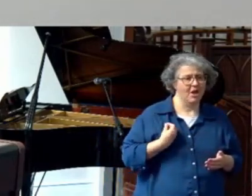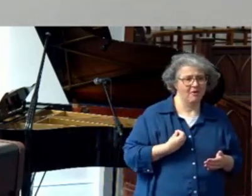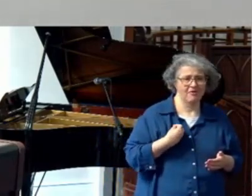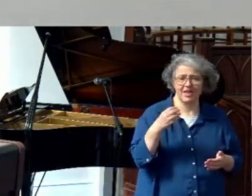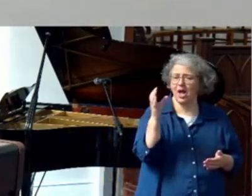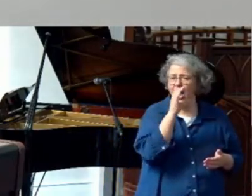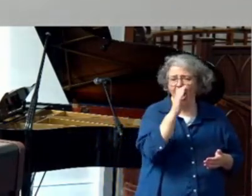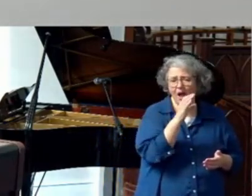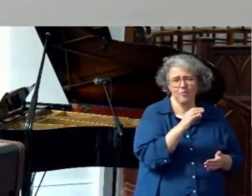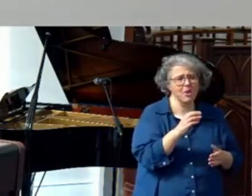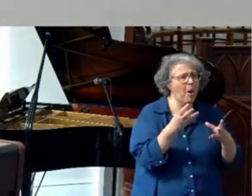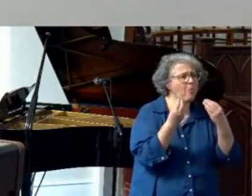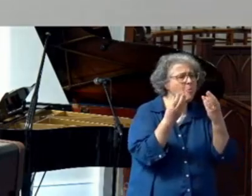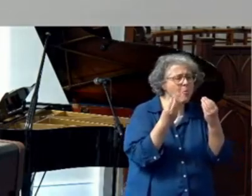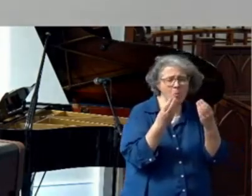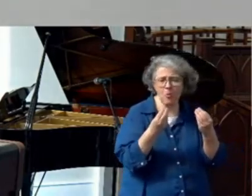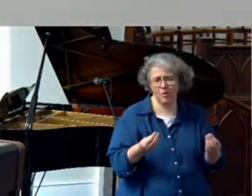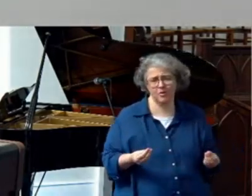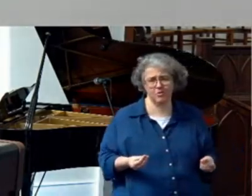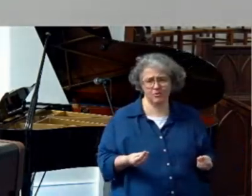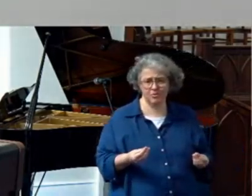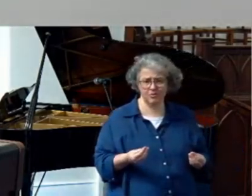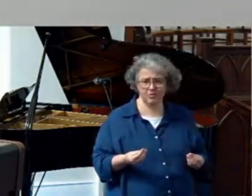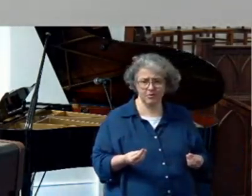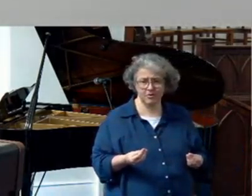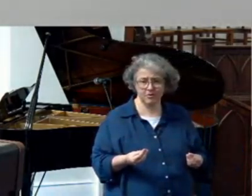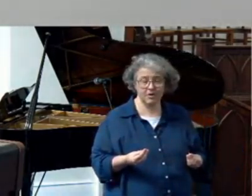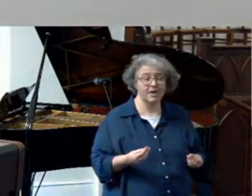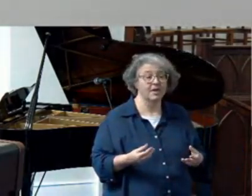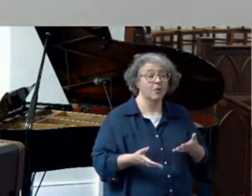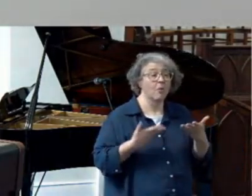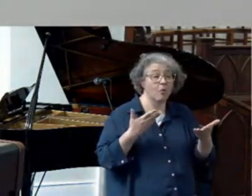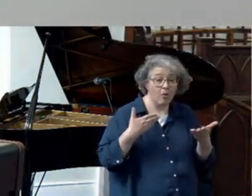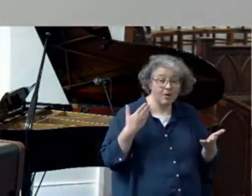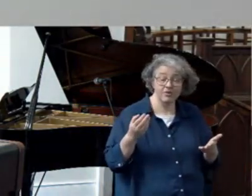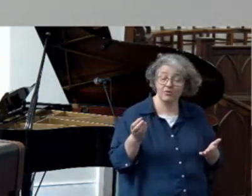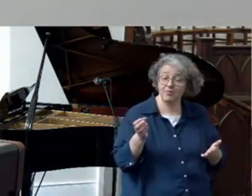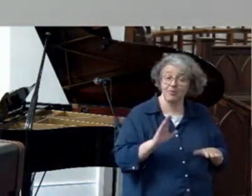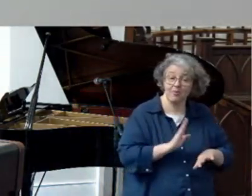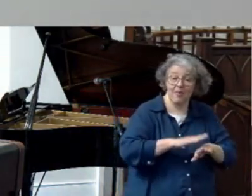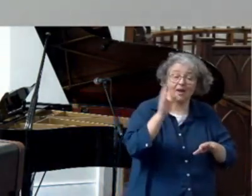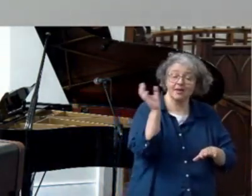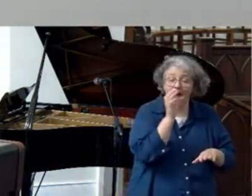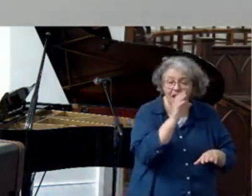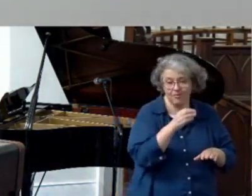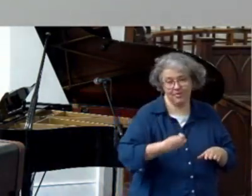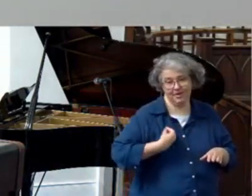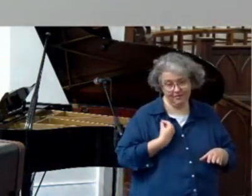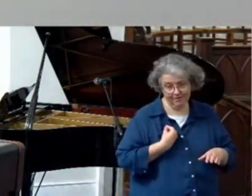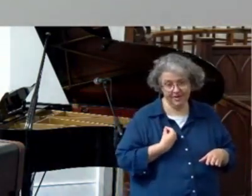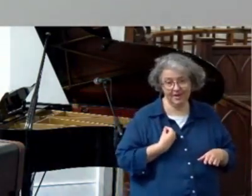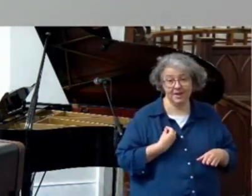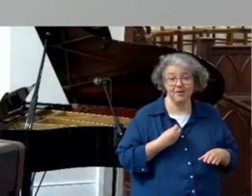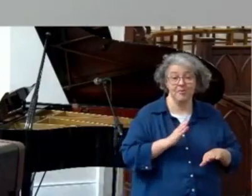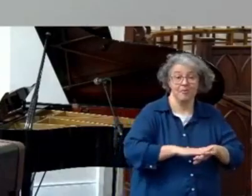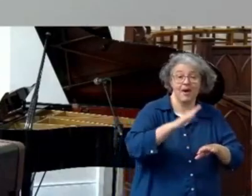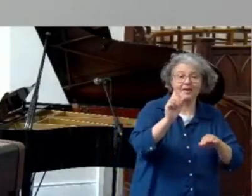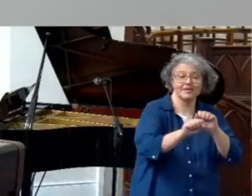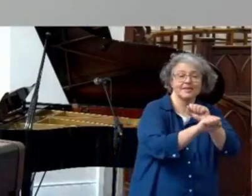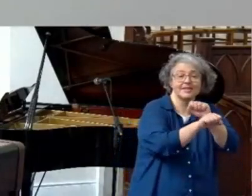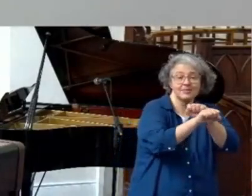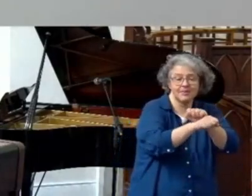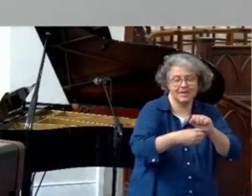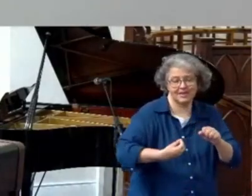vida é curta, mais a nossa esperança na vida eterna se reforça. Porque quem aposta tudo o que tem na sua